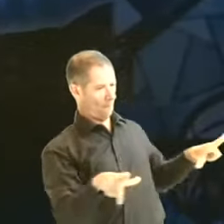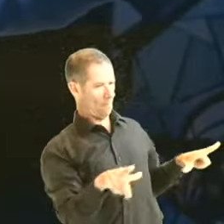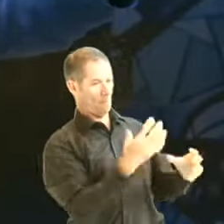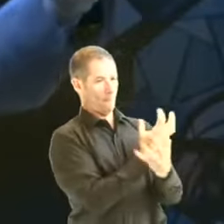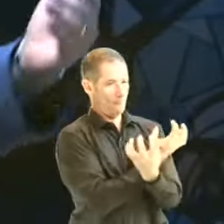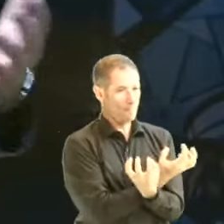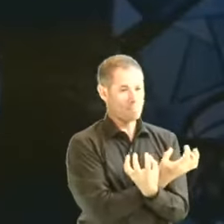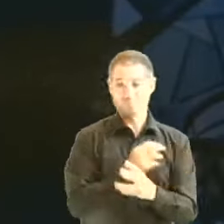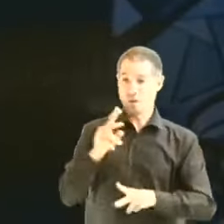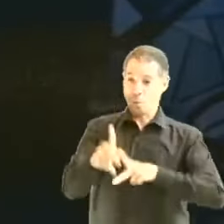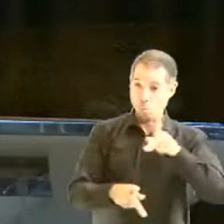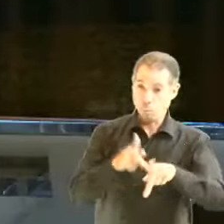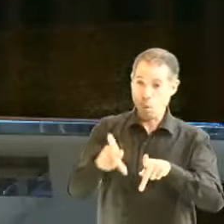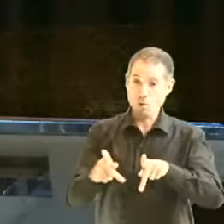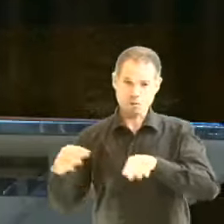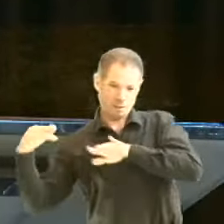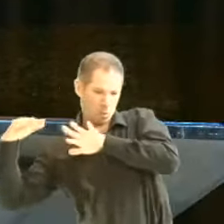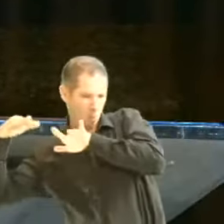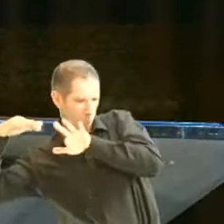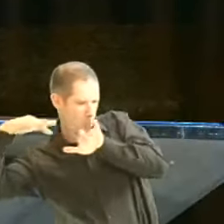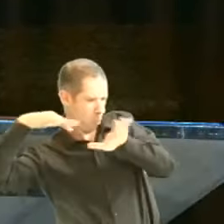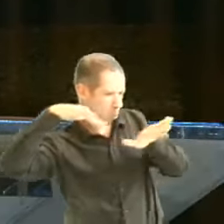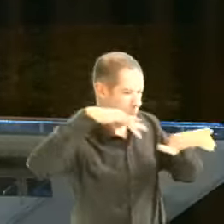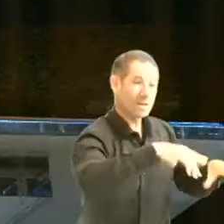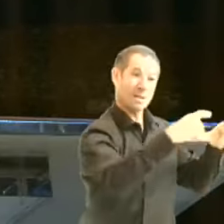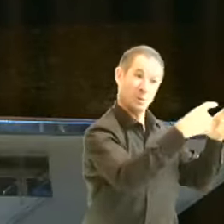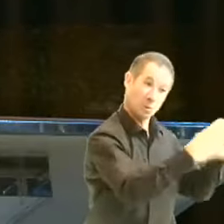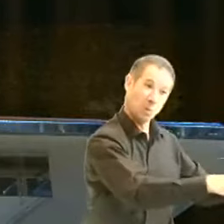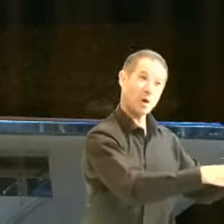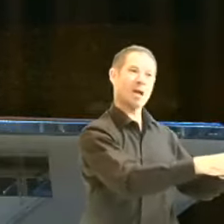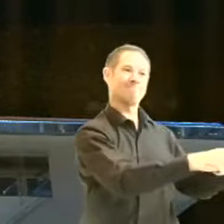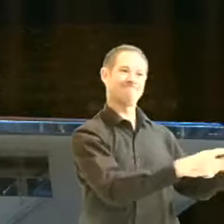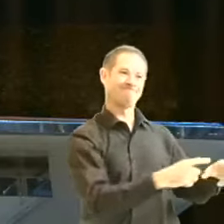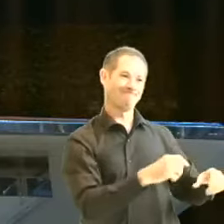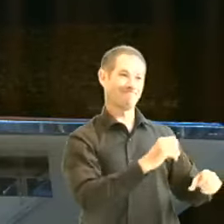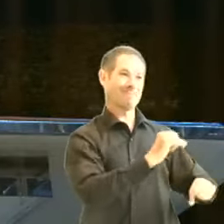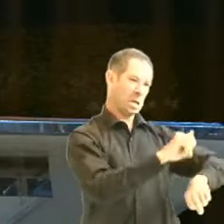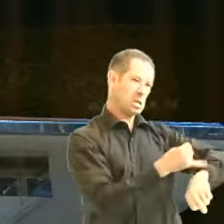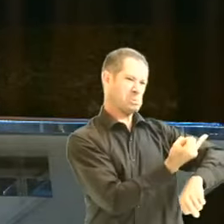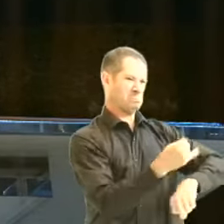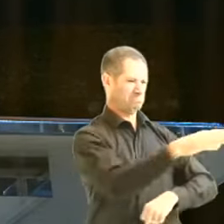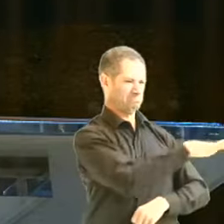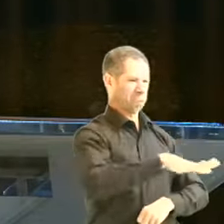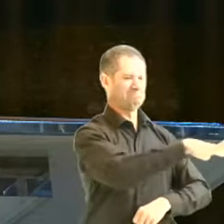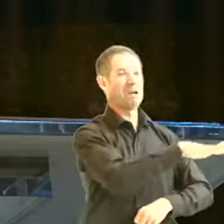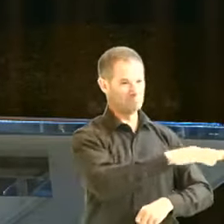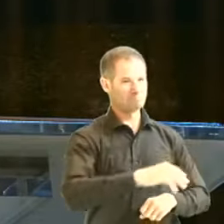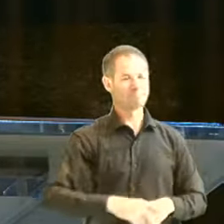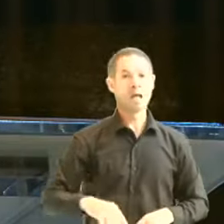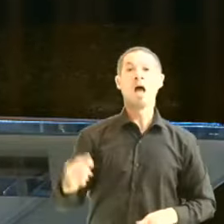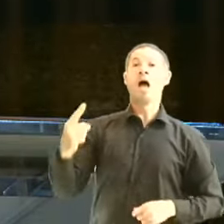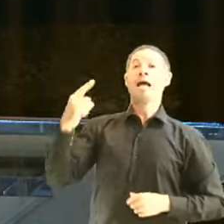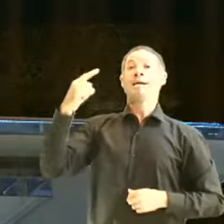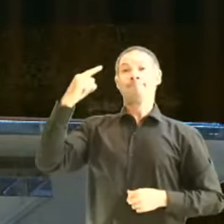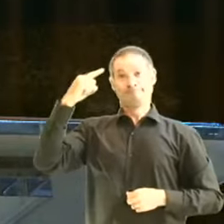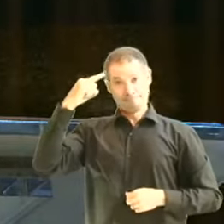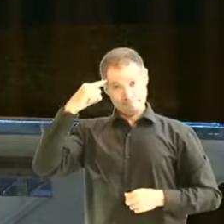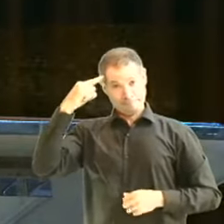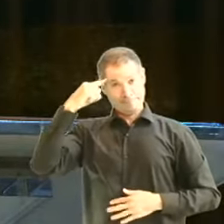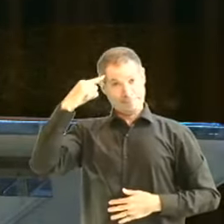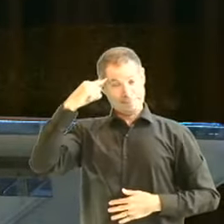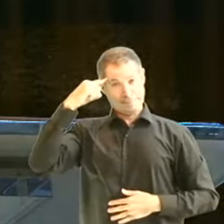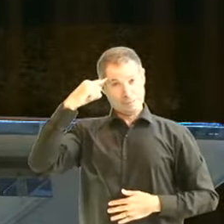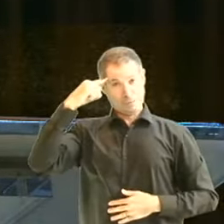de outros lugares começam a invadir aqueles outros lugares e tomam aquele lugar. E eu fico pensando o